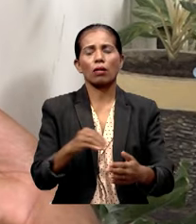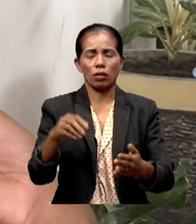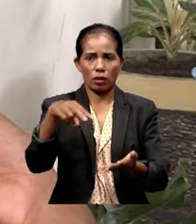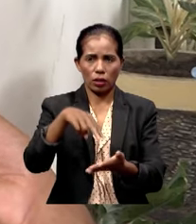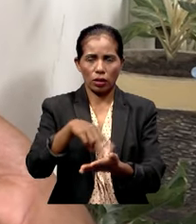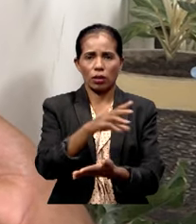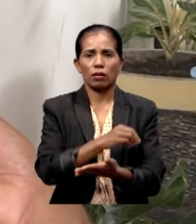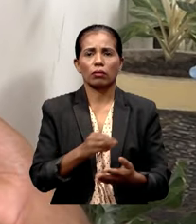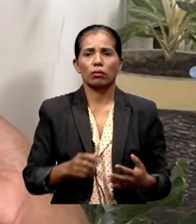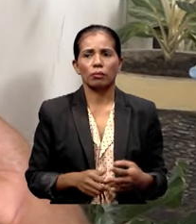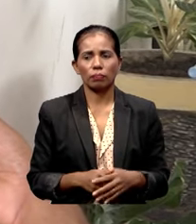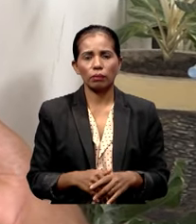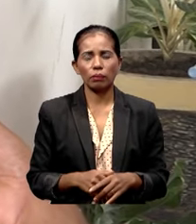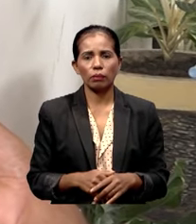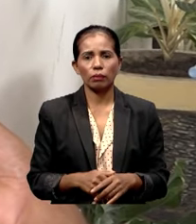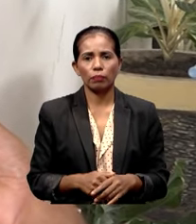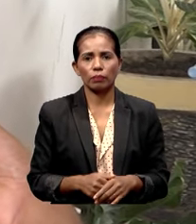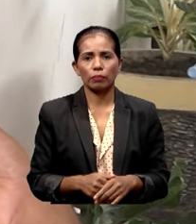que